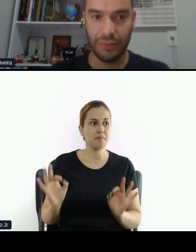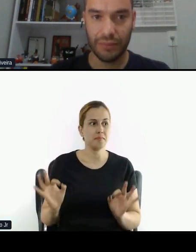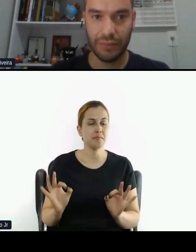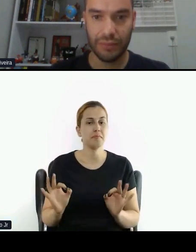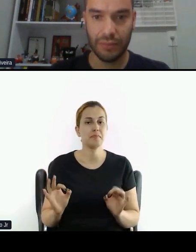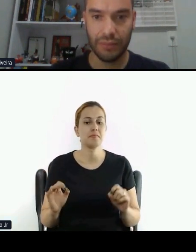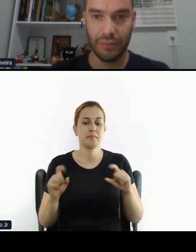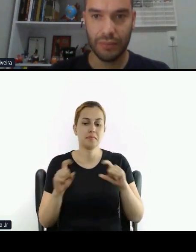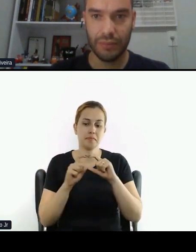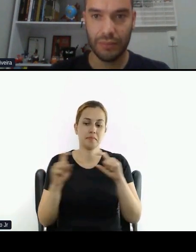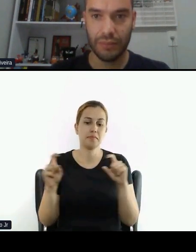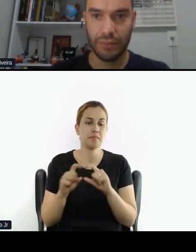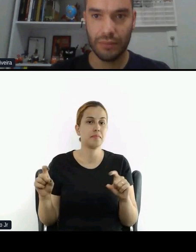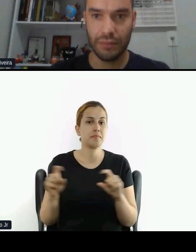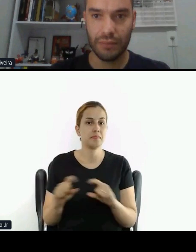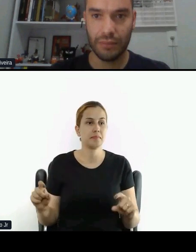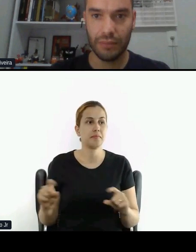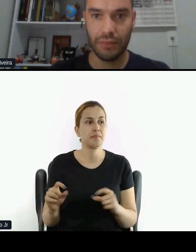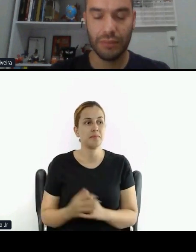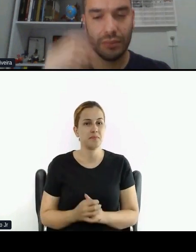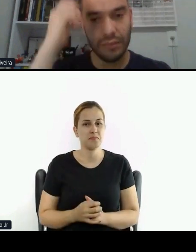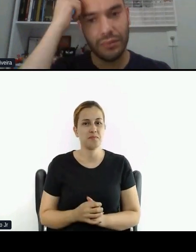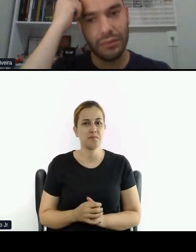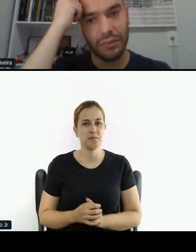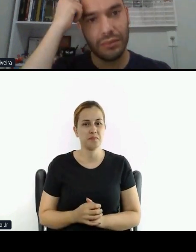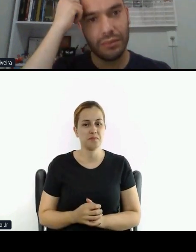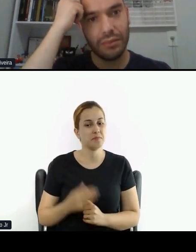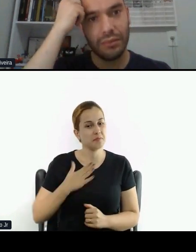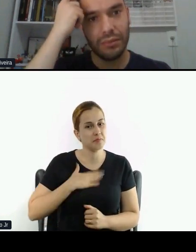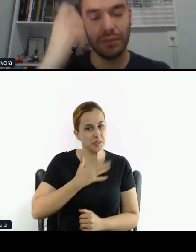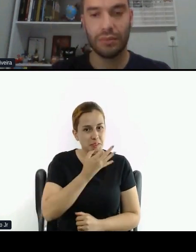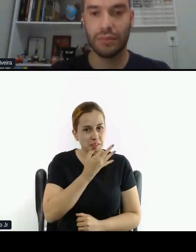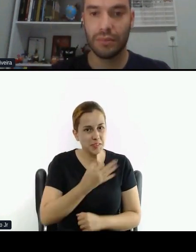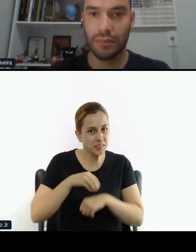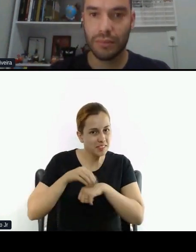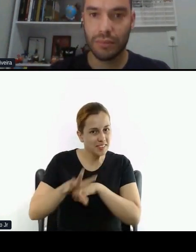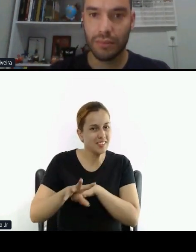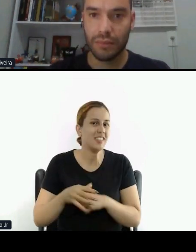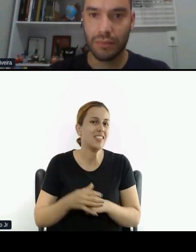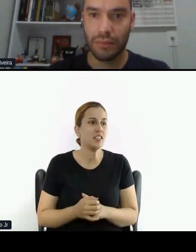tá? E a minha sugestão aí. Não sei se Rafael tem